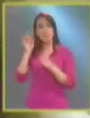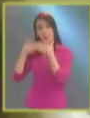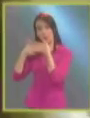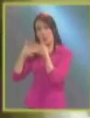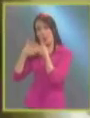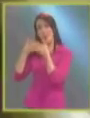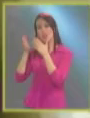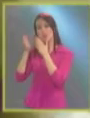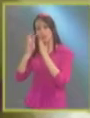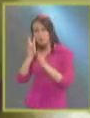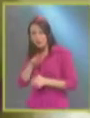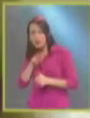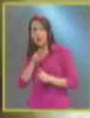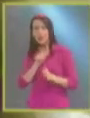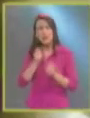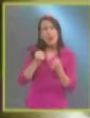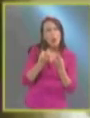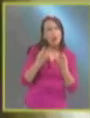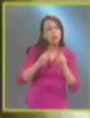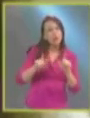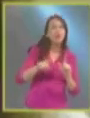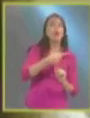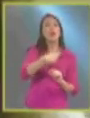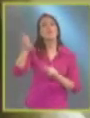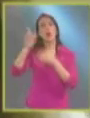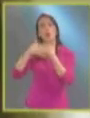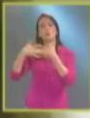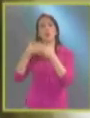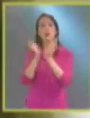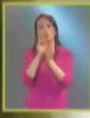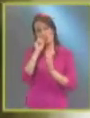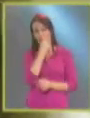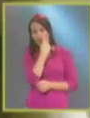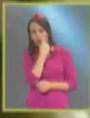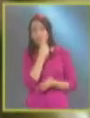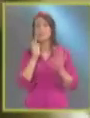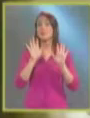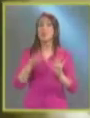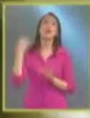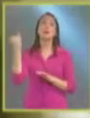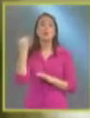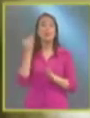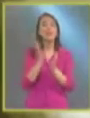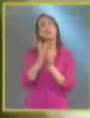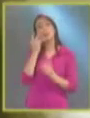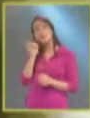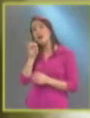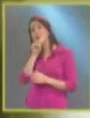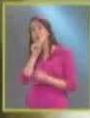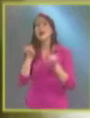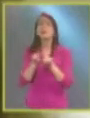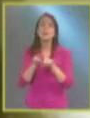ou alguma anormalidade no teste, ele vai encaminhar para o oftalmologista. Agora, é importante que os pais cobrem